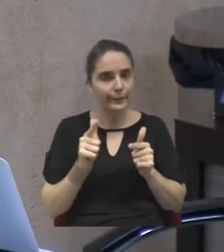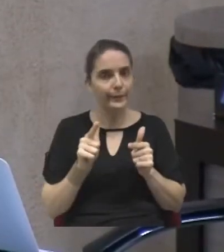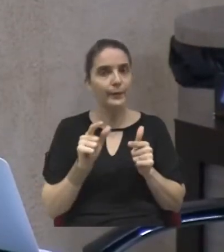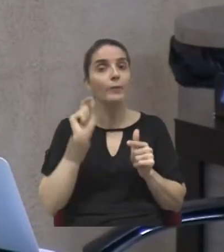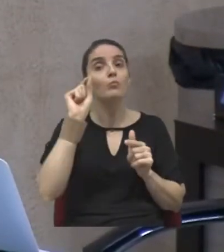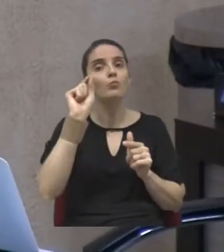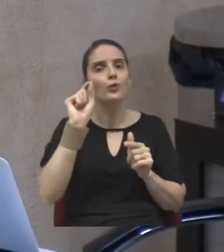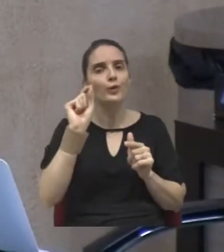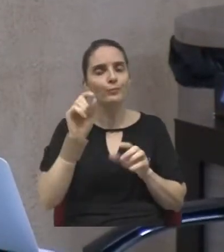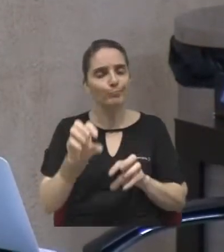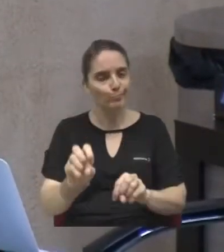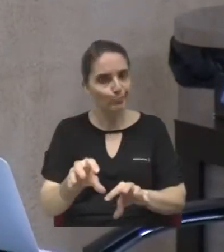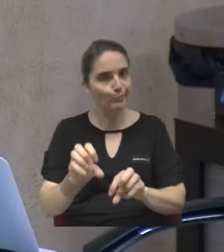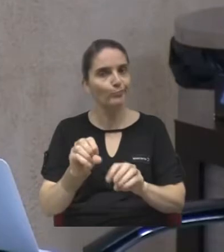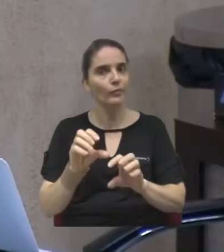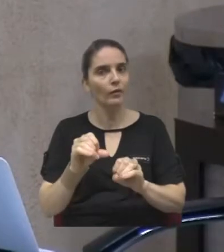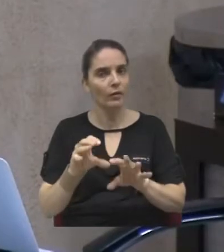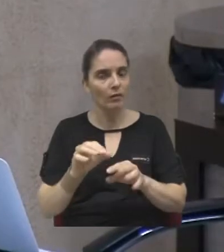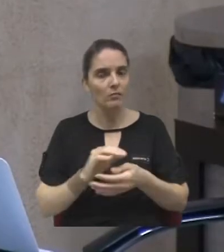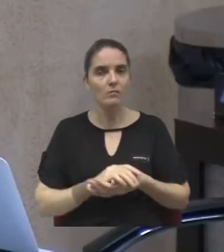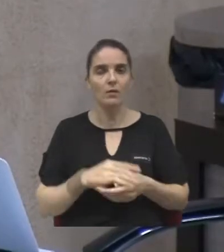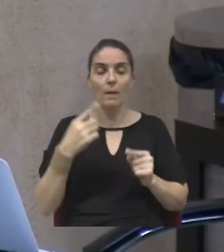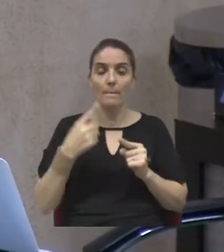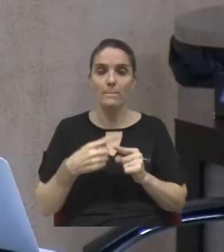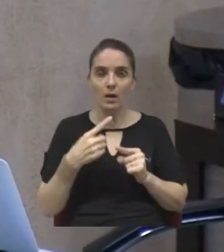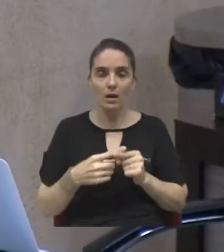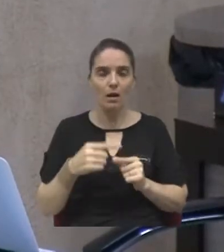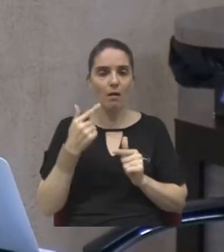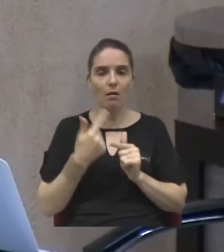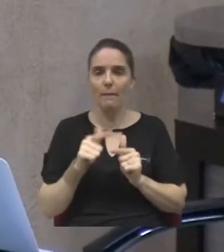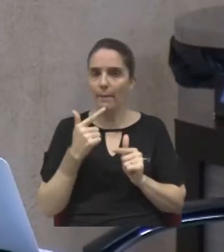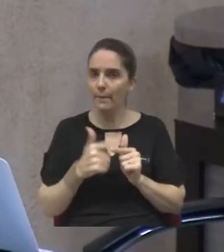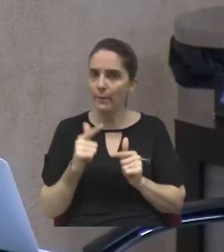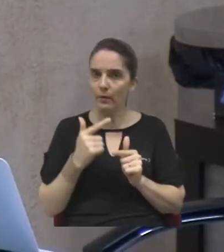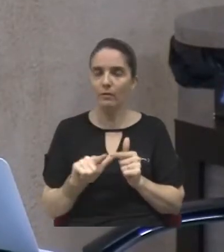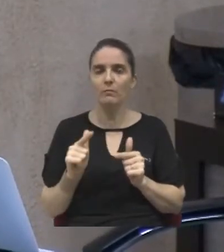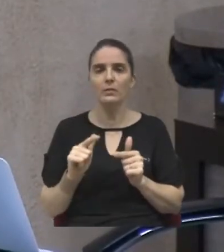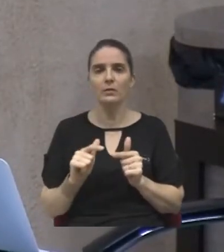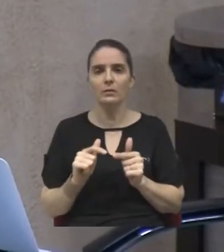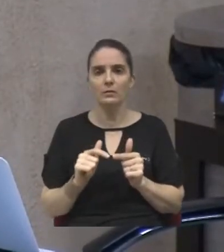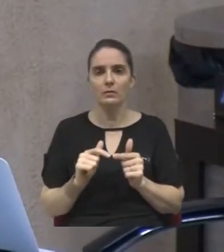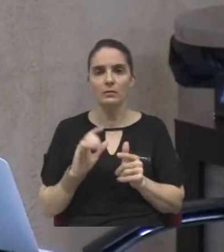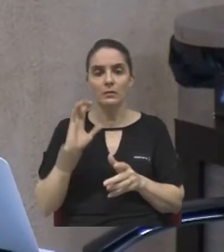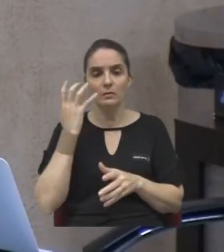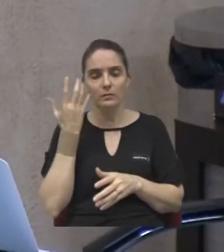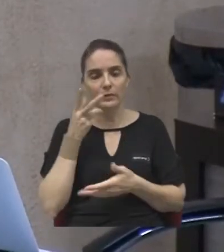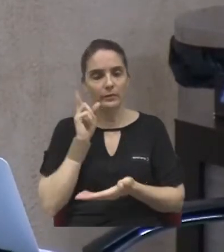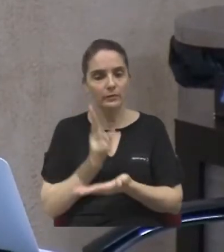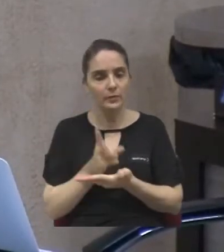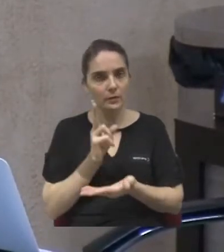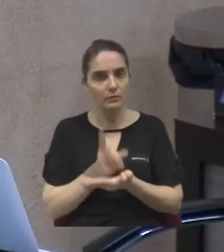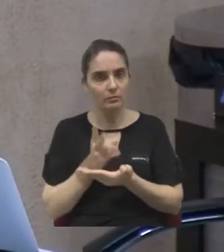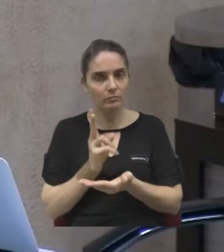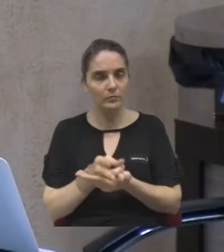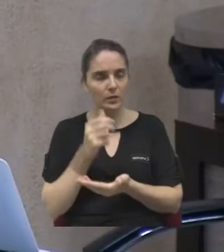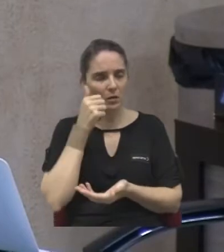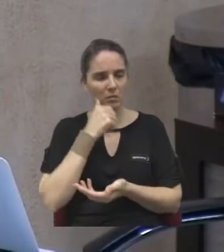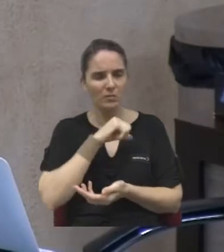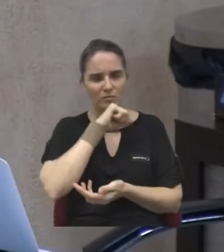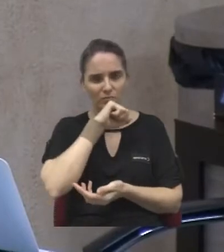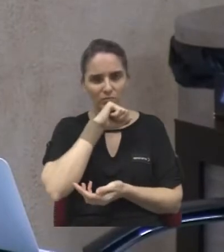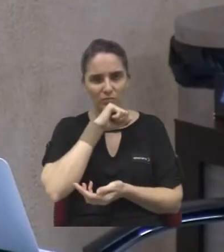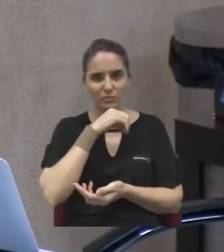educação, porque é um problema que ele é sentido de uma forma mais latente, principalmente pelas mães. E uma outra pasta seria a questão